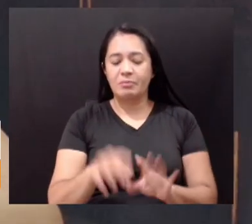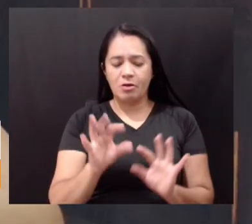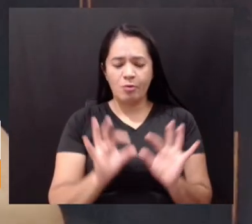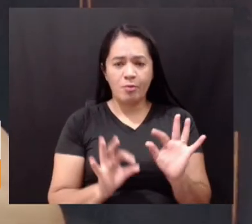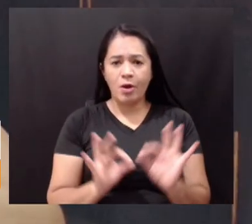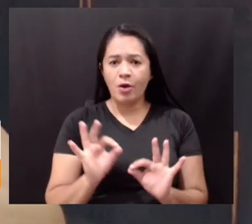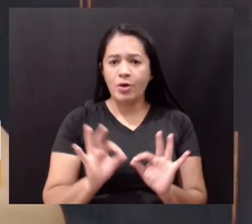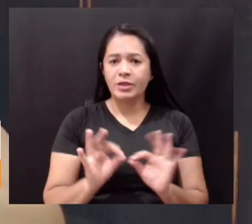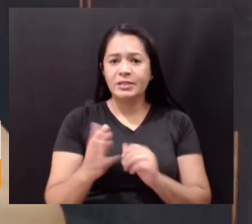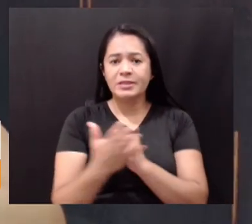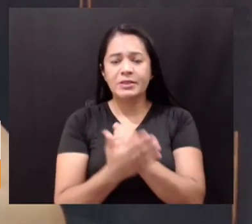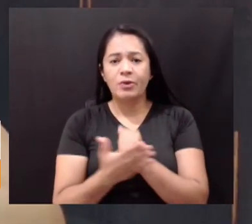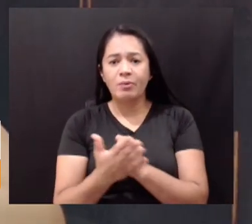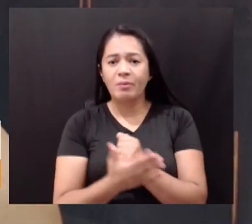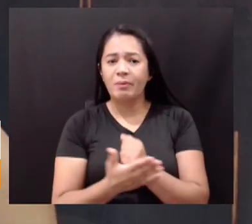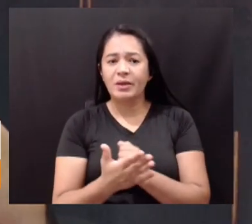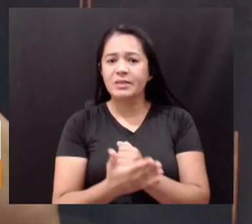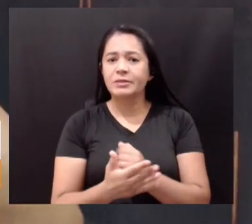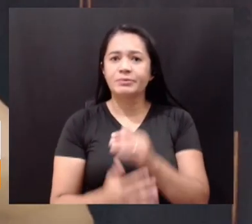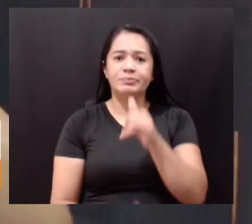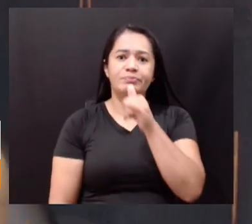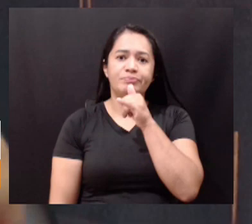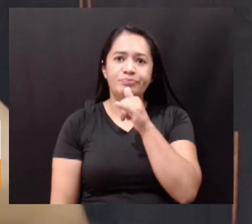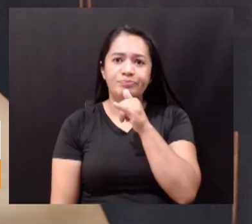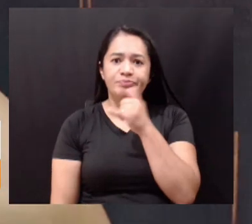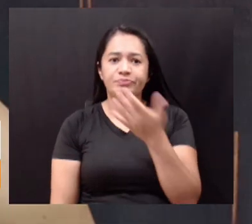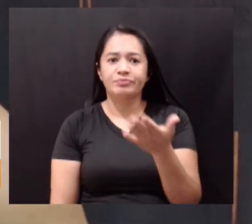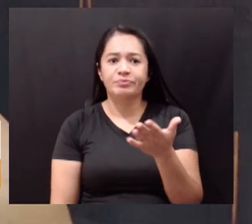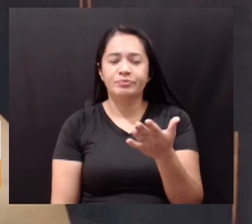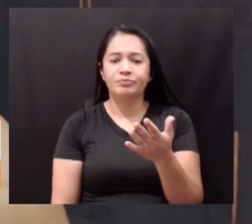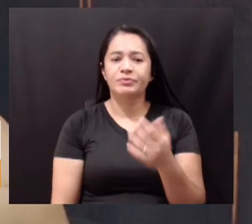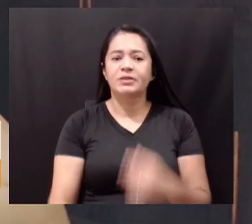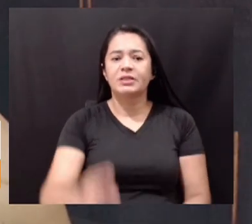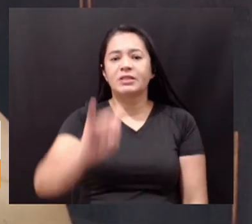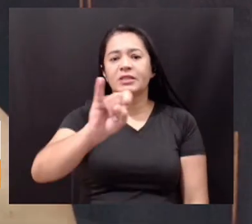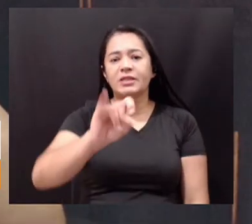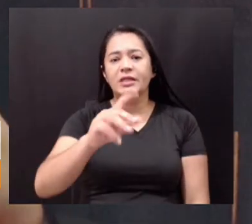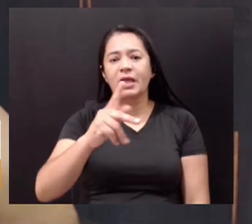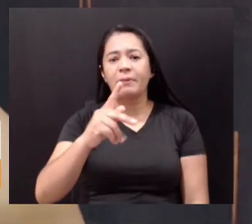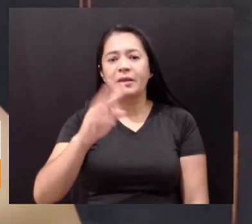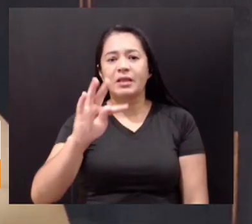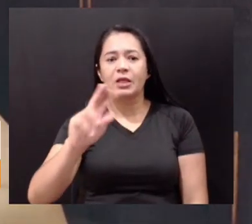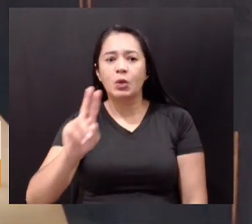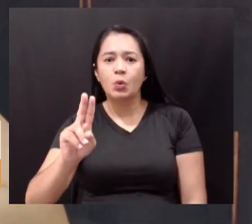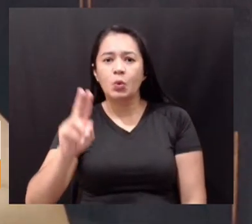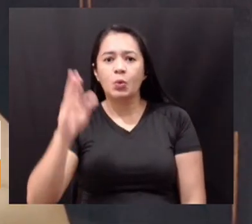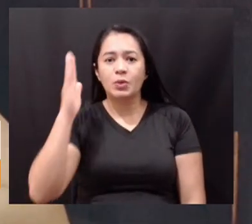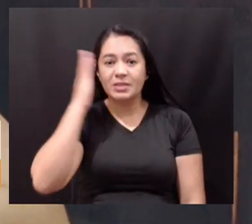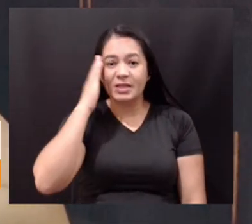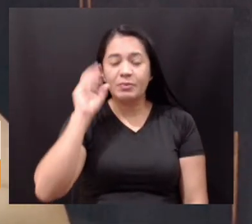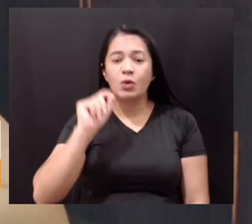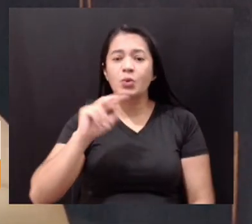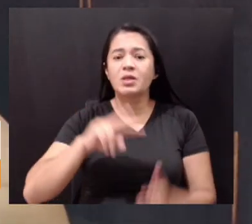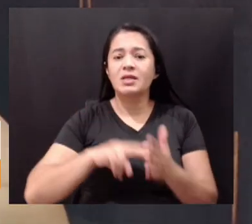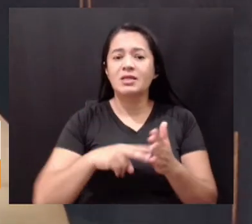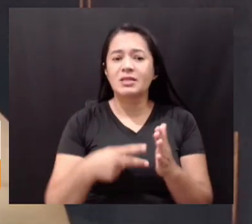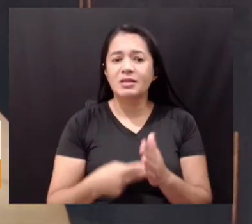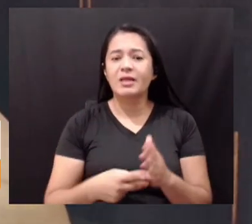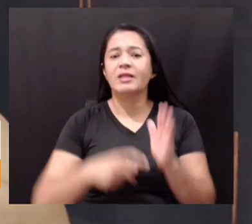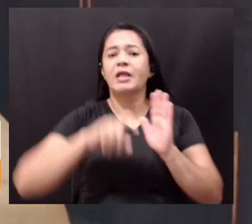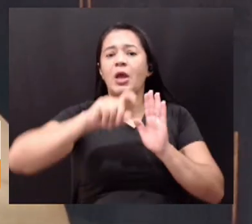vida. Por exemplo, um IPTU, entender o que é um IPTU, Uhum. entender o que é um imposto de renda,